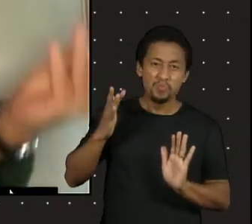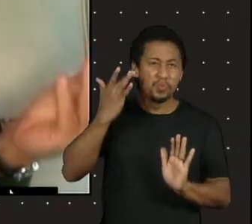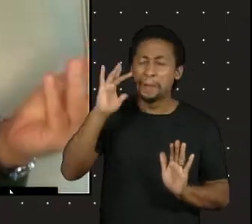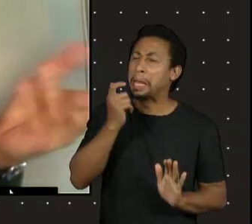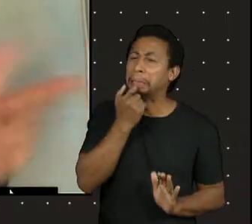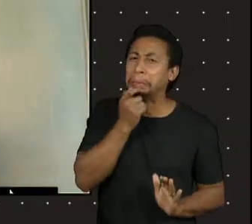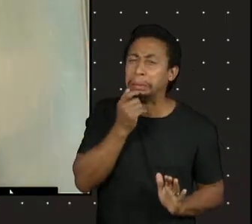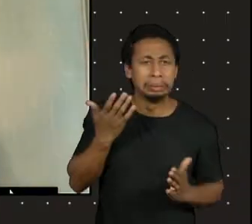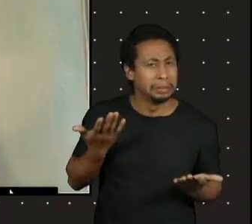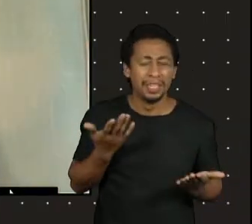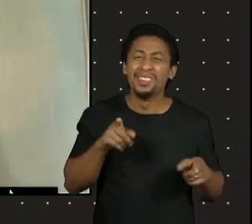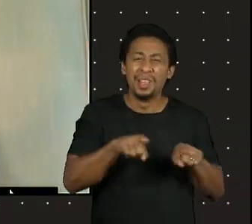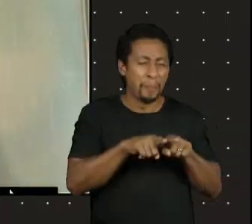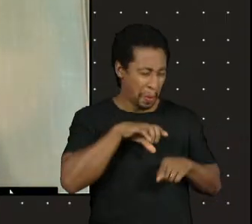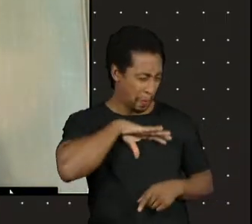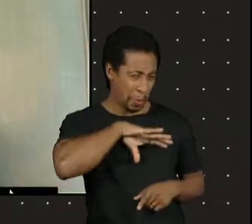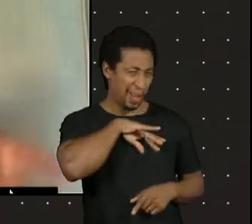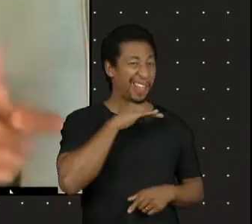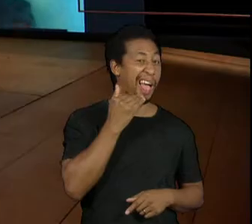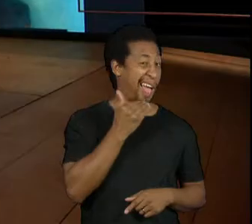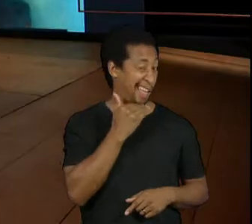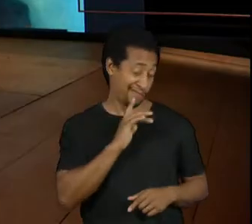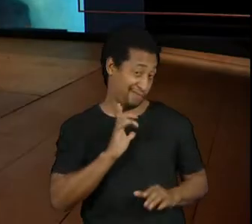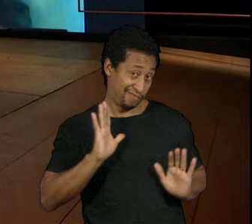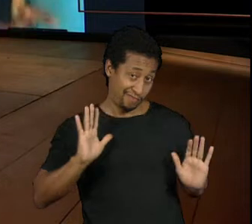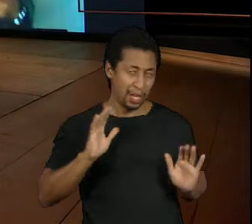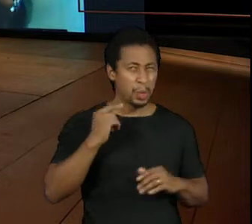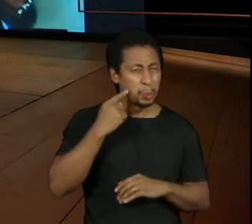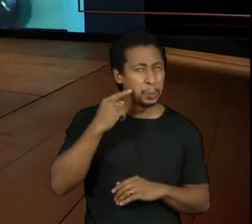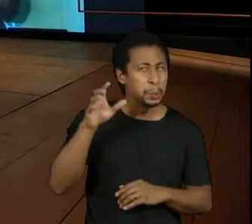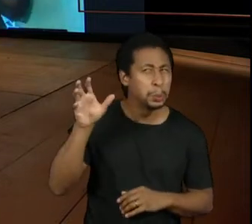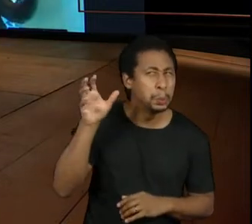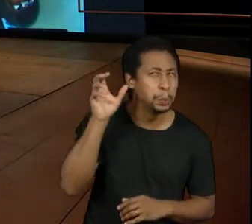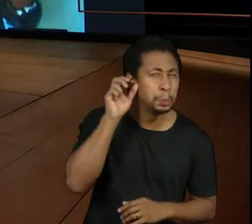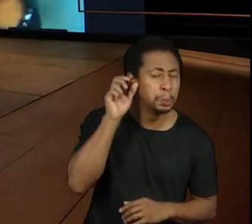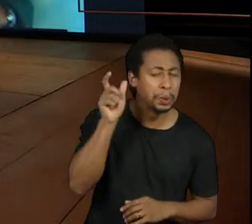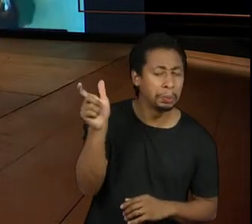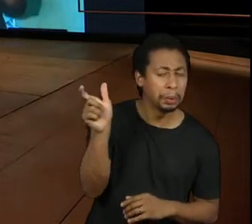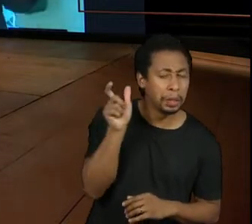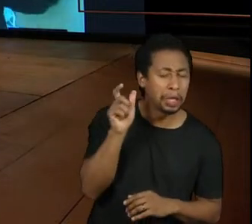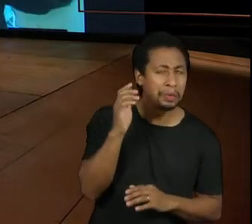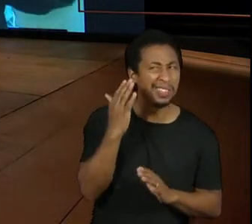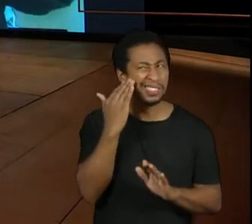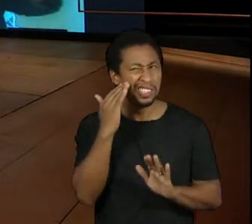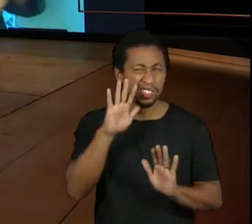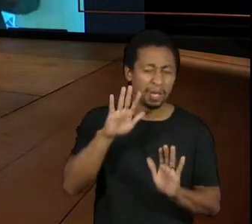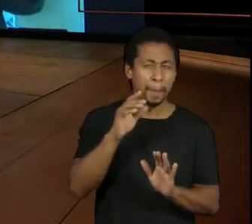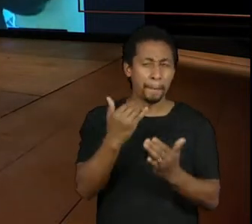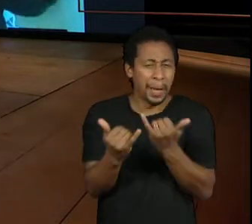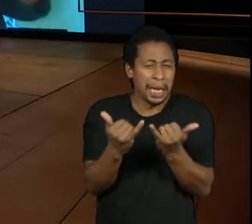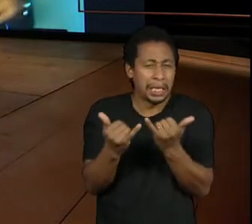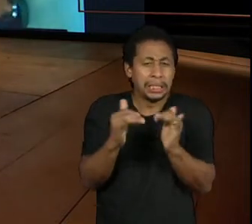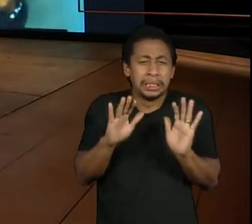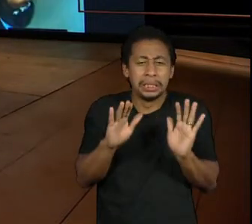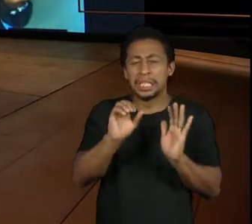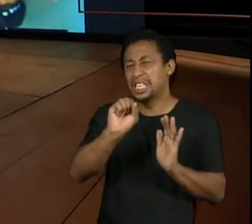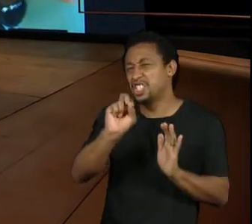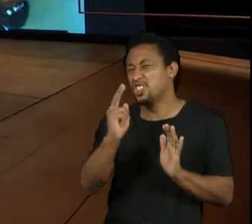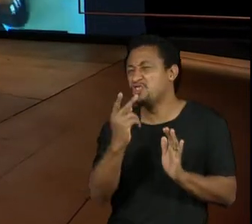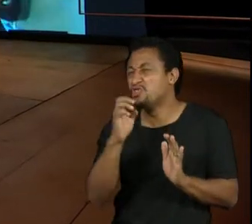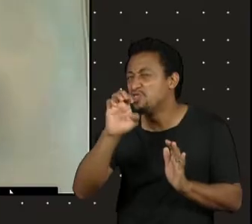nem o português, então eu entendi que eles cantavam como She's Got It, She's Got It. Aí